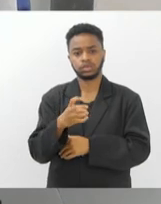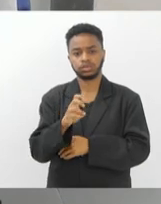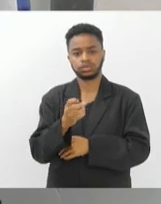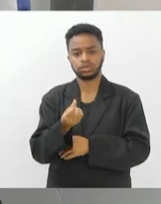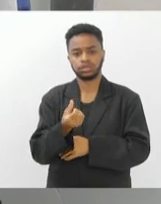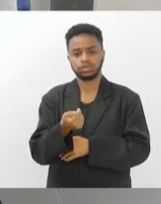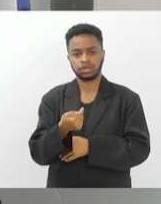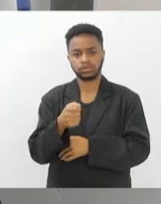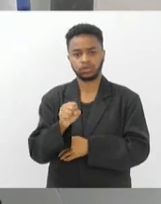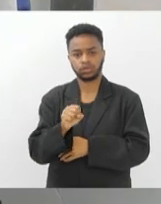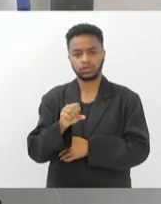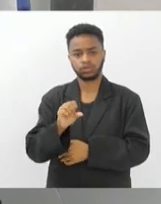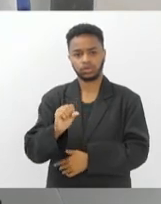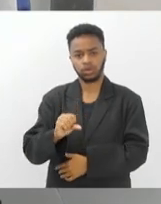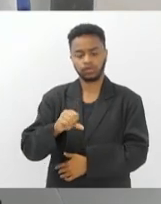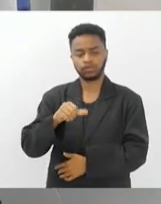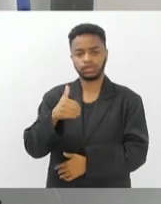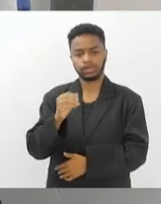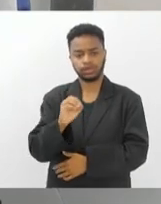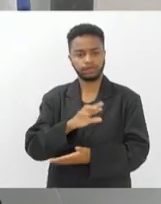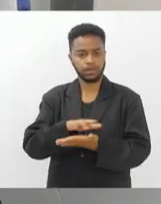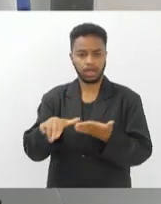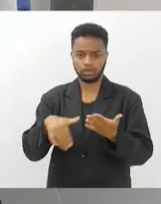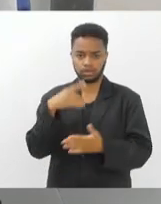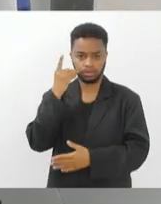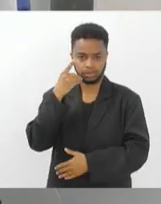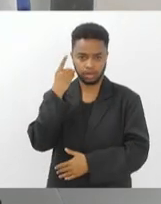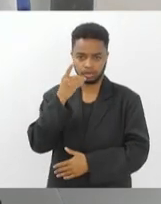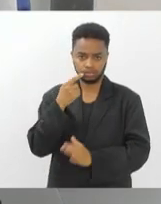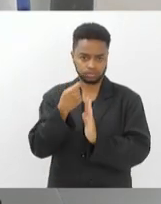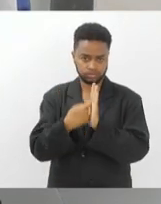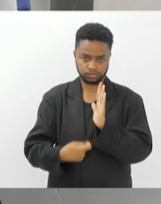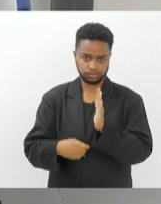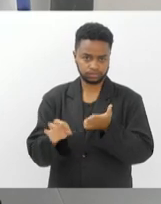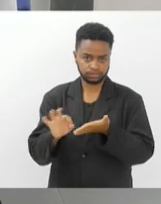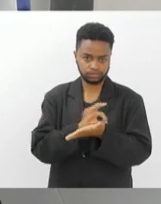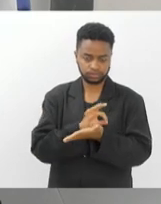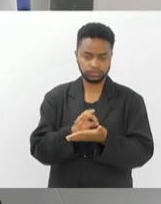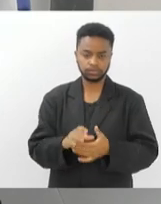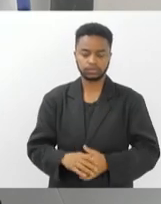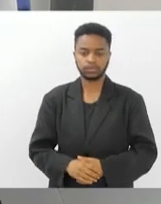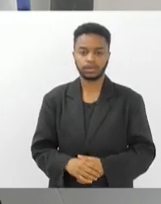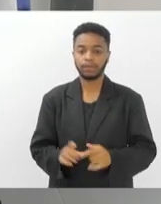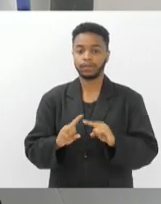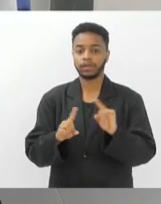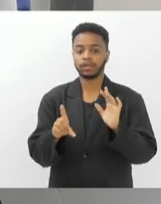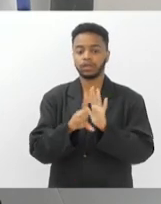7, 8, 9, 10, de vários deputados. A peculiaridade é que essa Lei